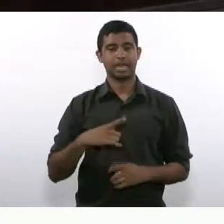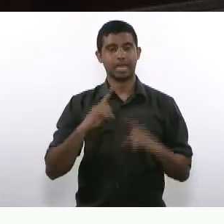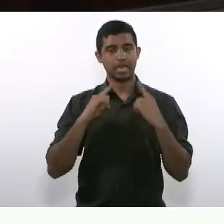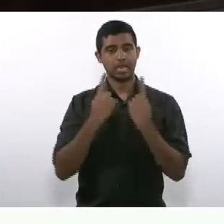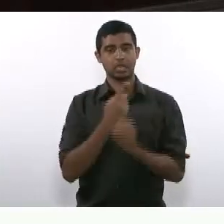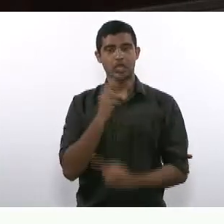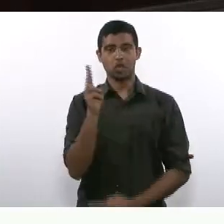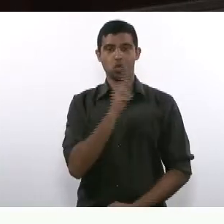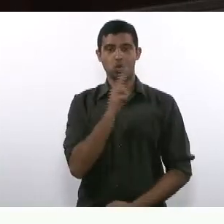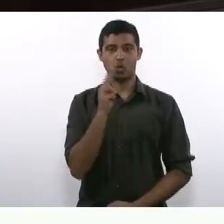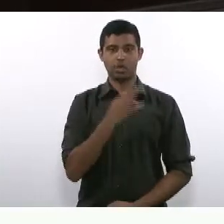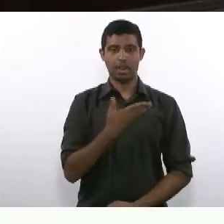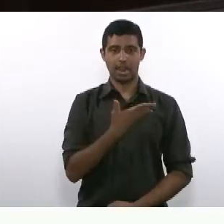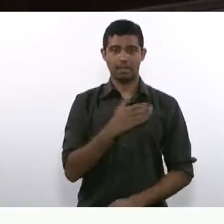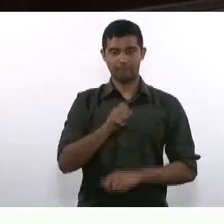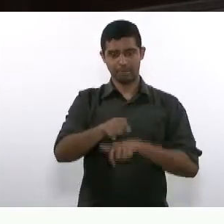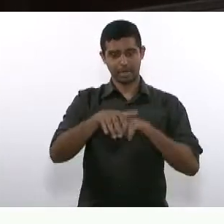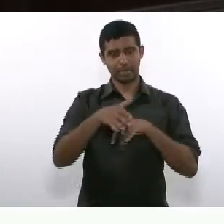Fora...